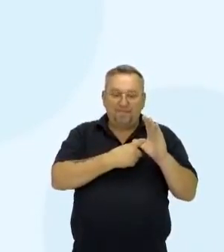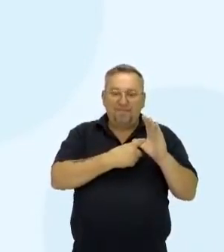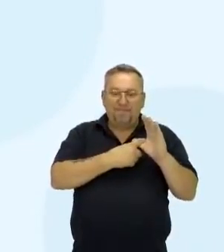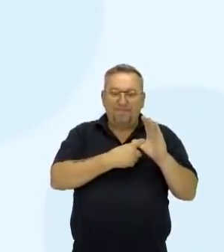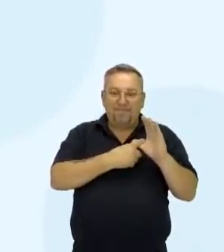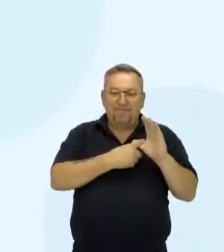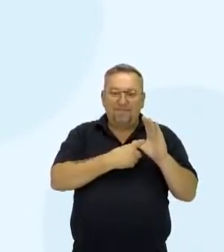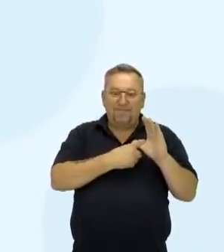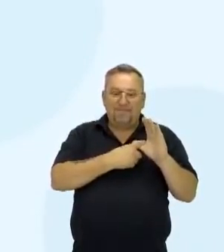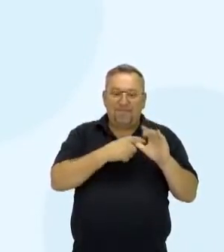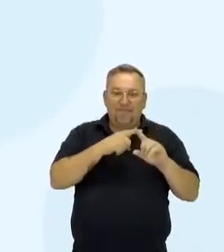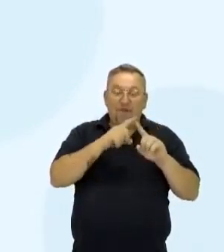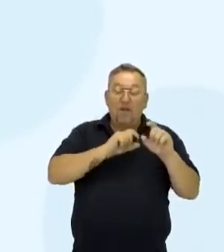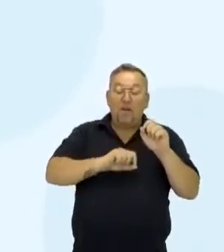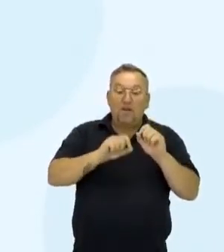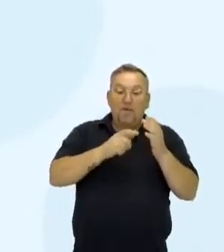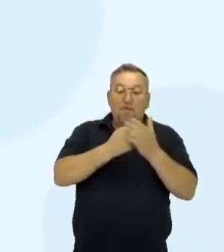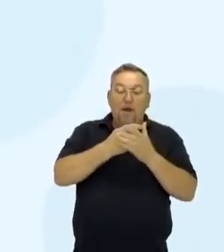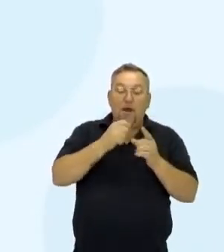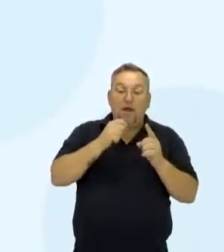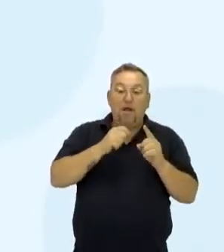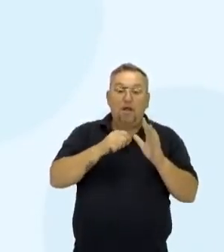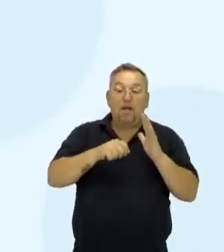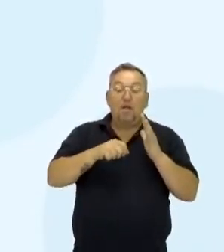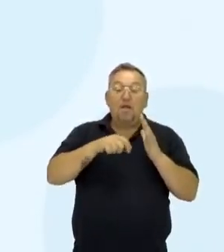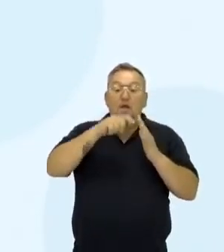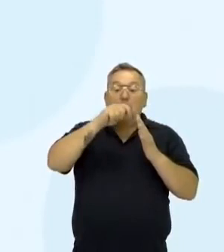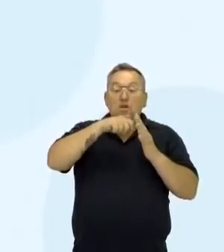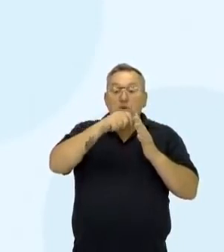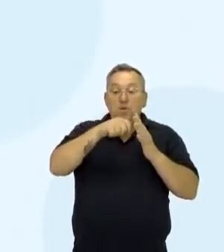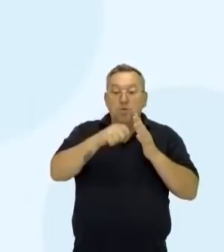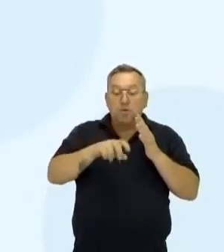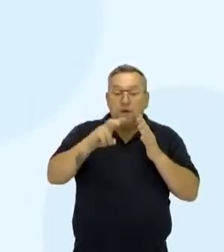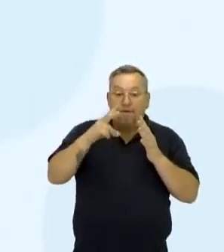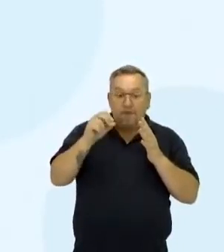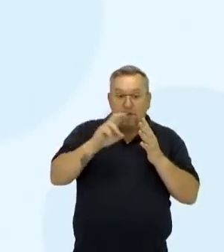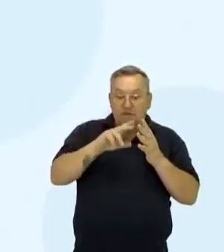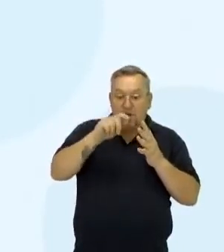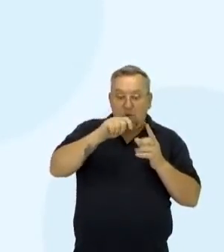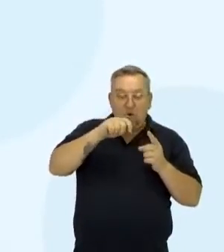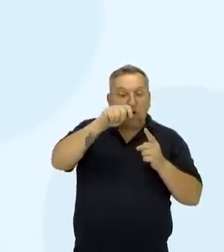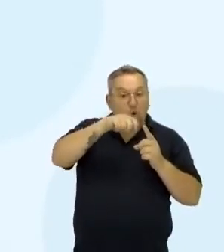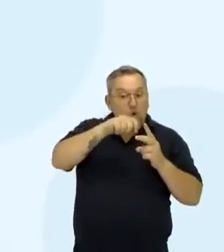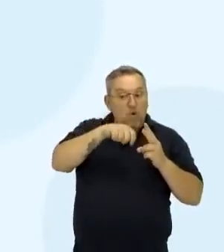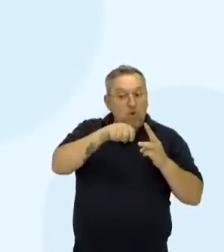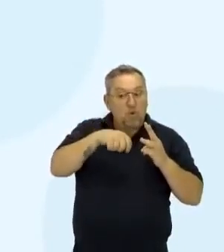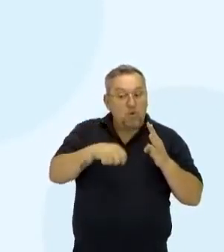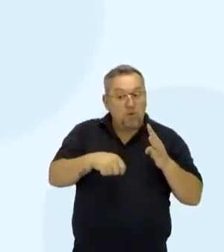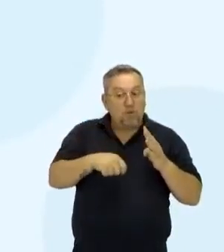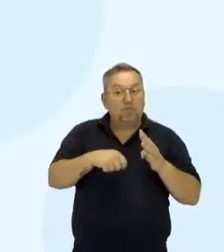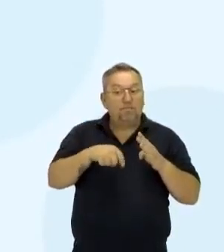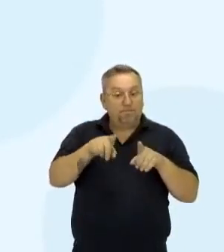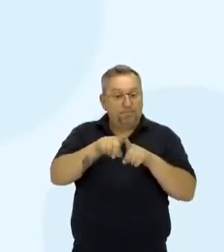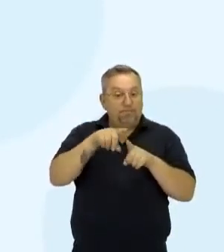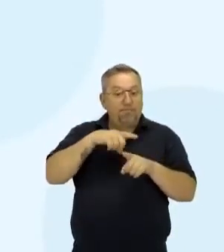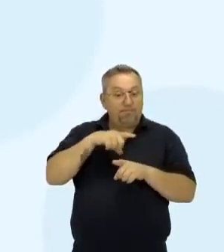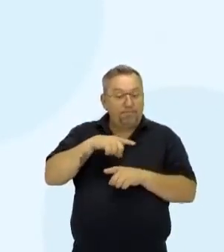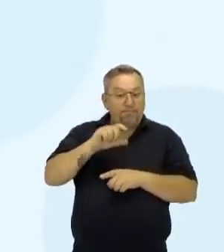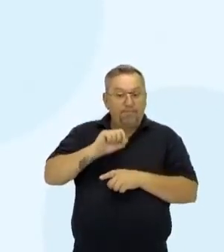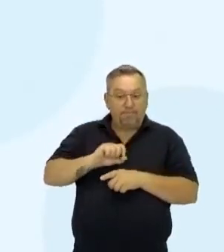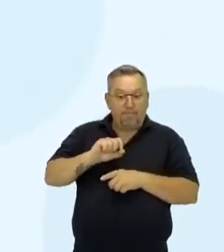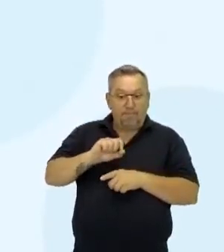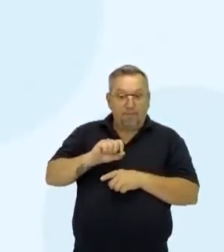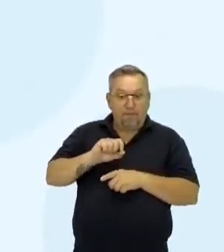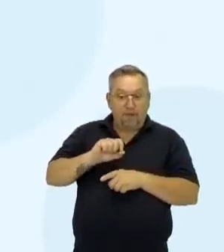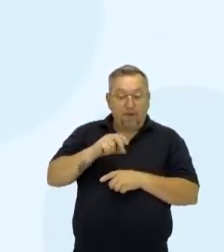negativo. No caso aí, parcelada em 5 prestações de R$20. Então, cada dívida, cada valor aí tem, no caso,